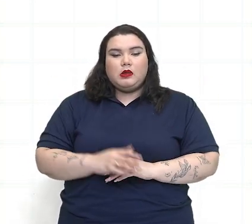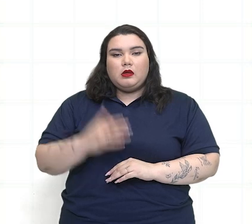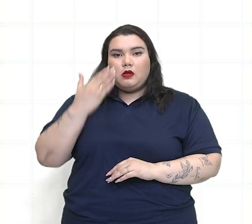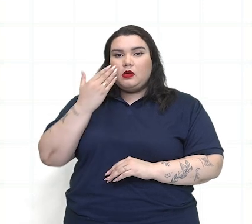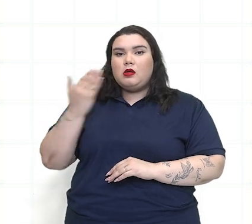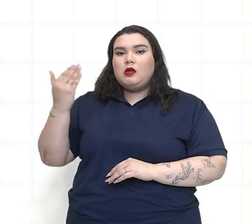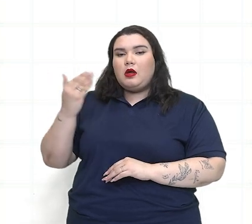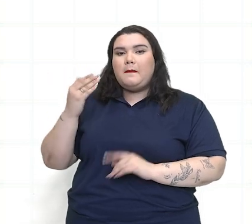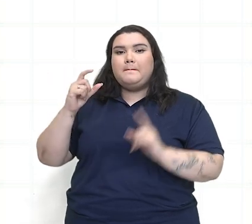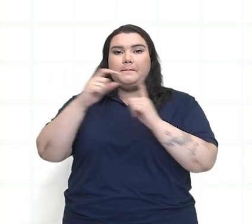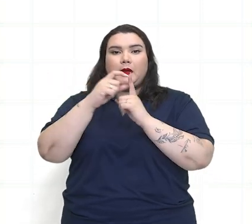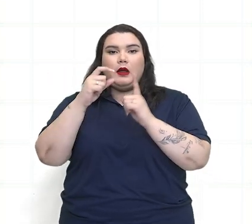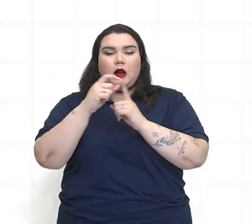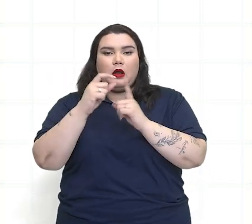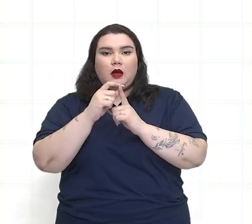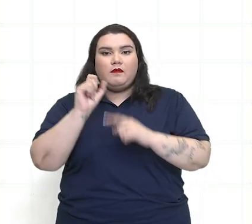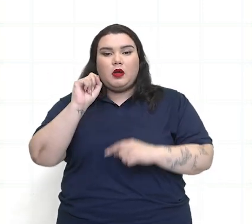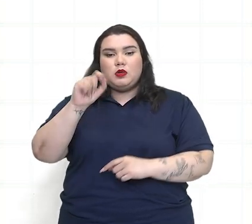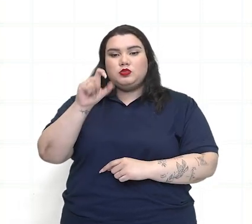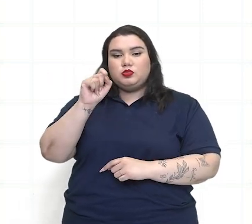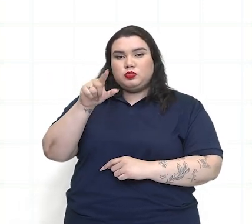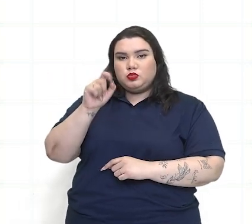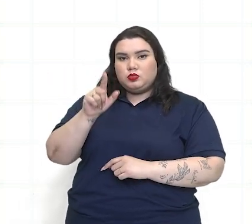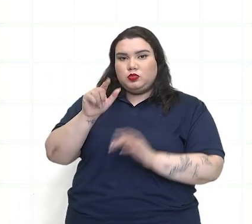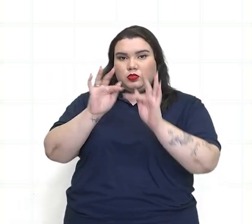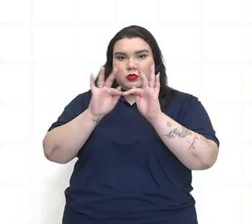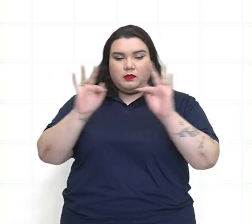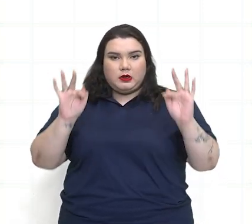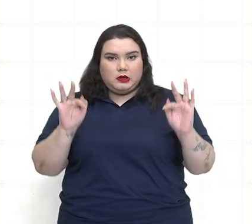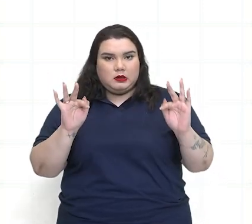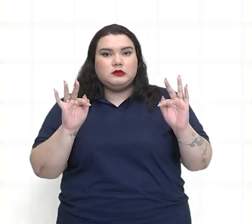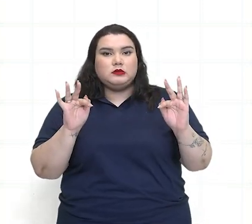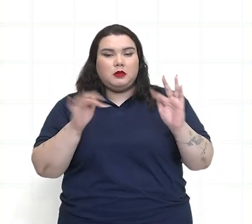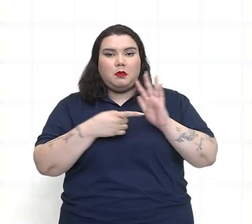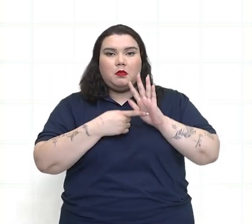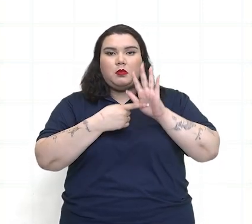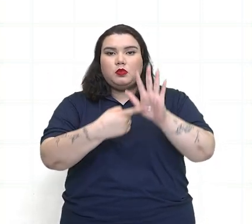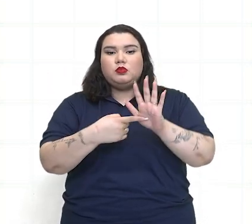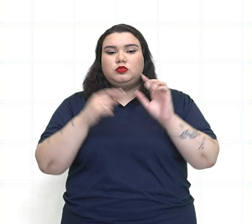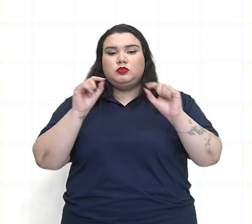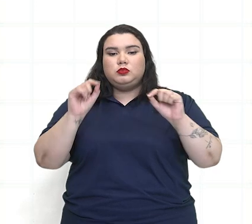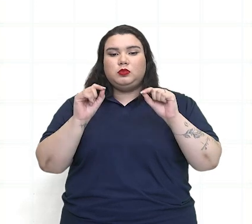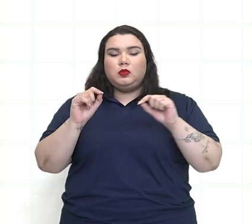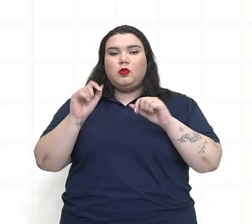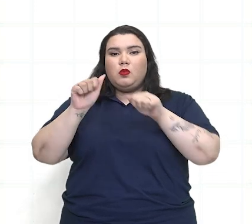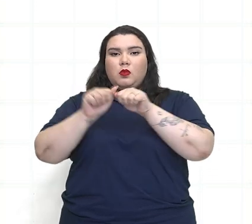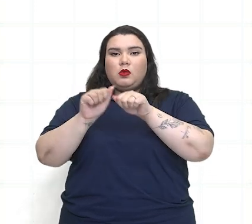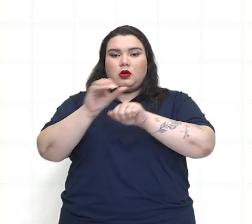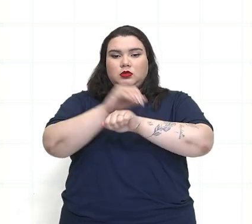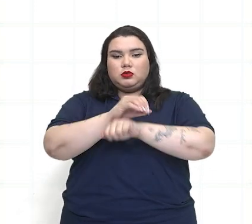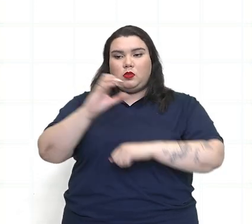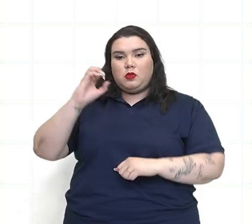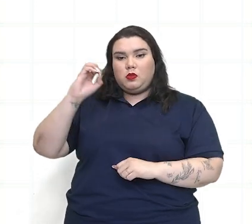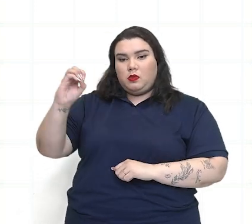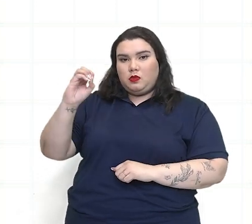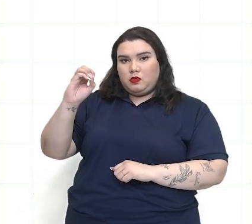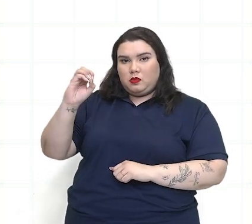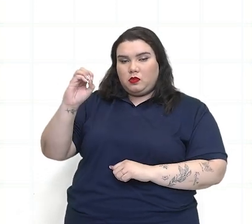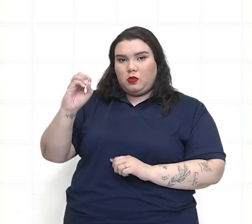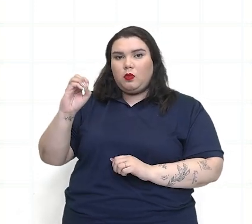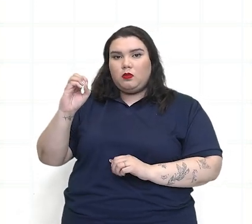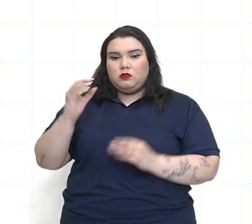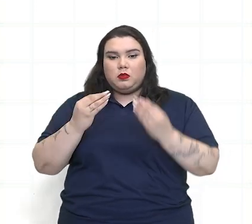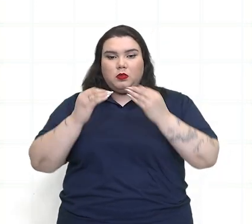o amanhã. Veja que o artigo, o, colocado